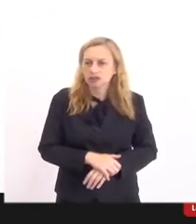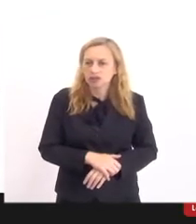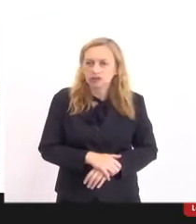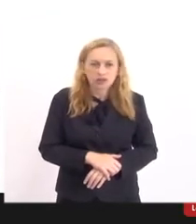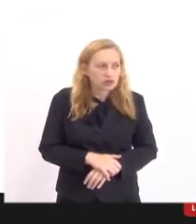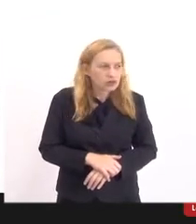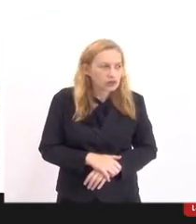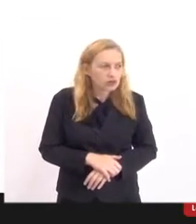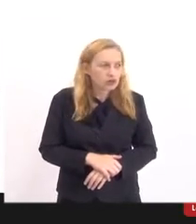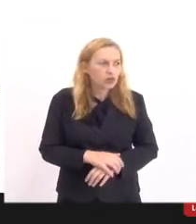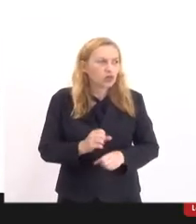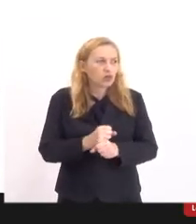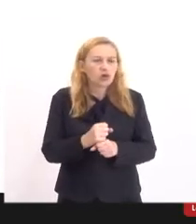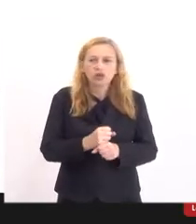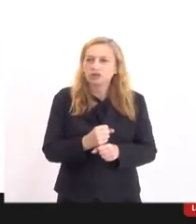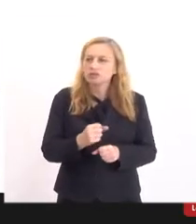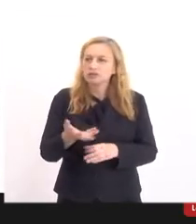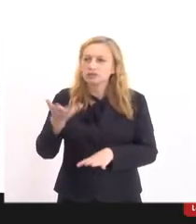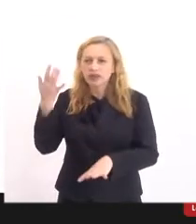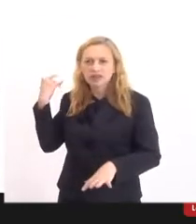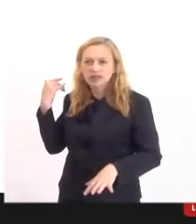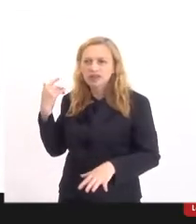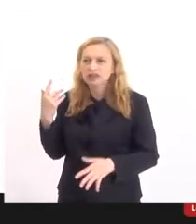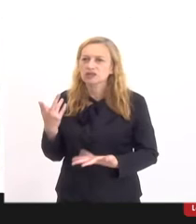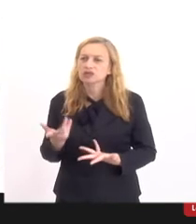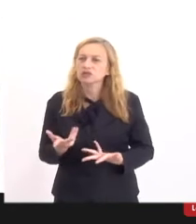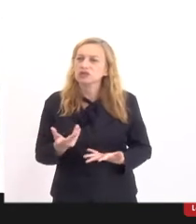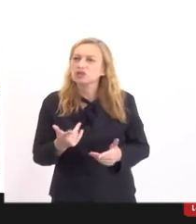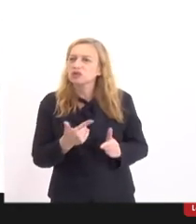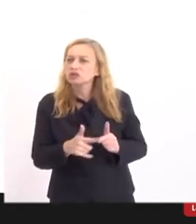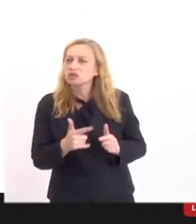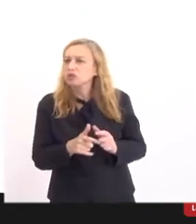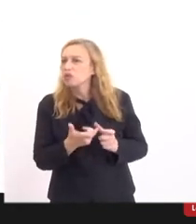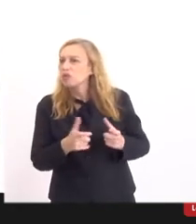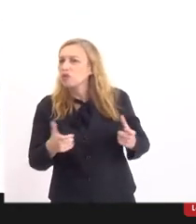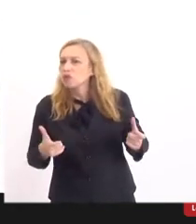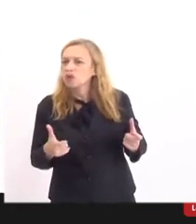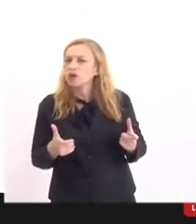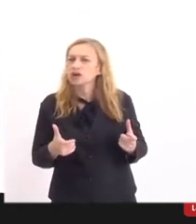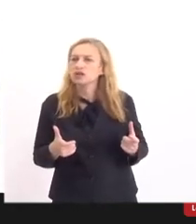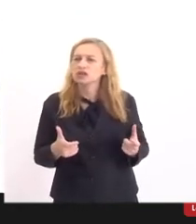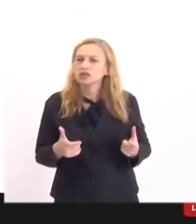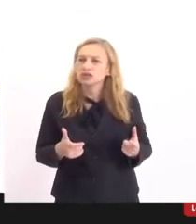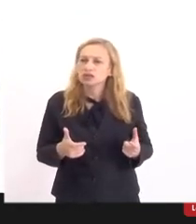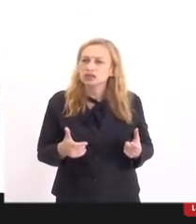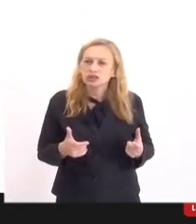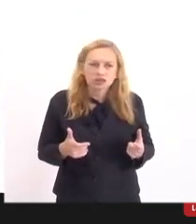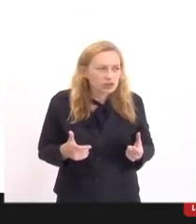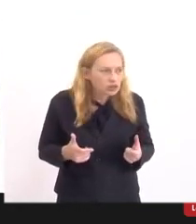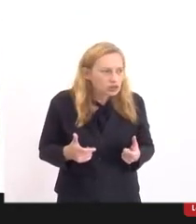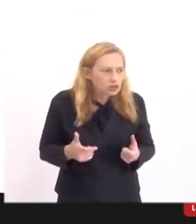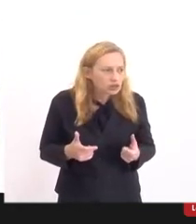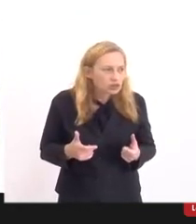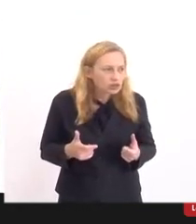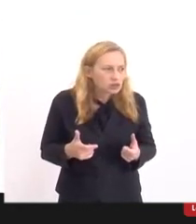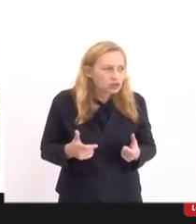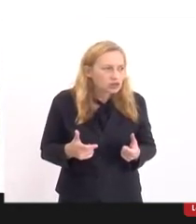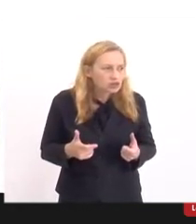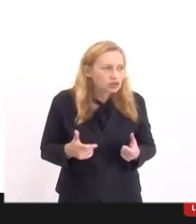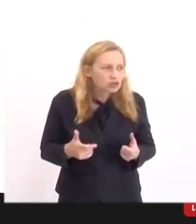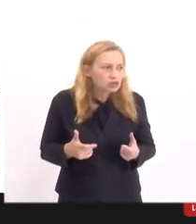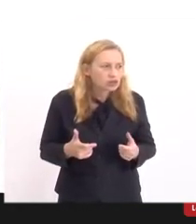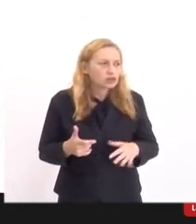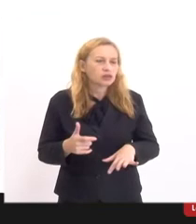ano passado. Algumas unidades escolares conseguiram reverter as dificuldades de ventilação abrindo mais